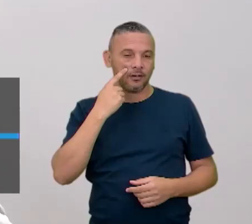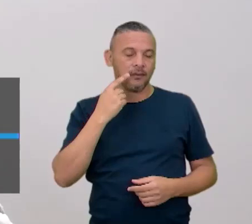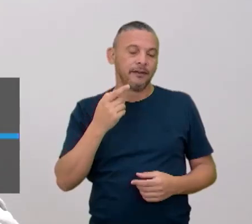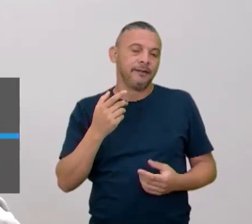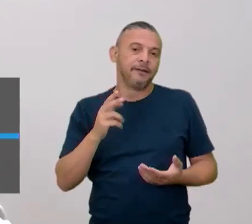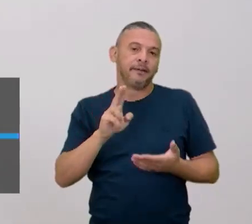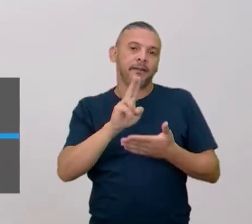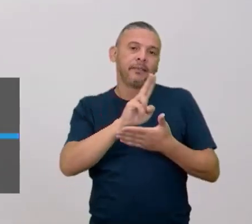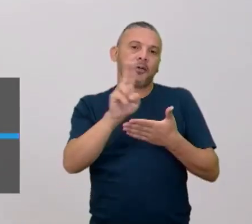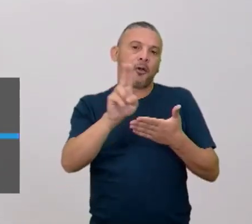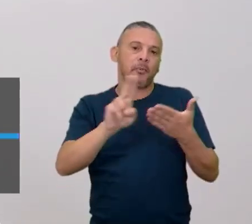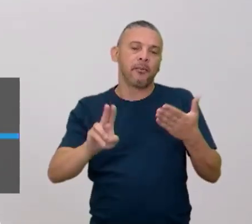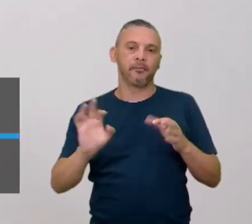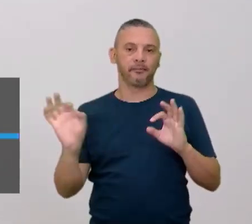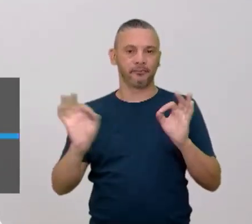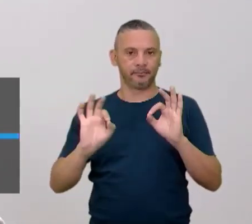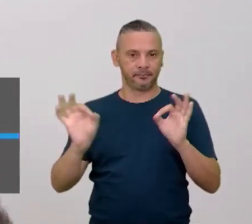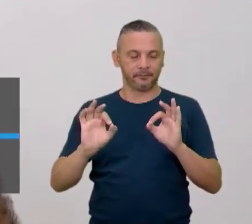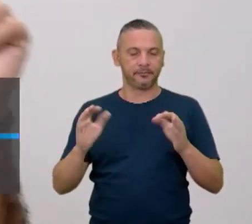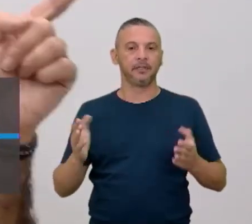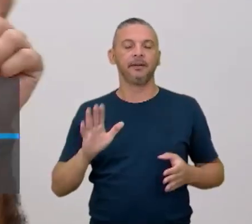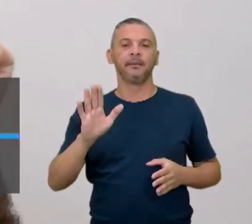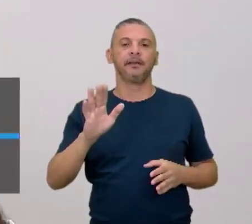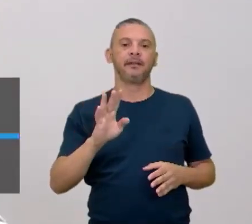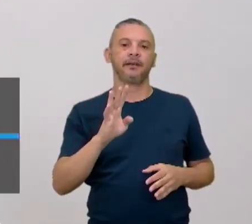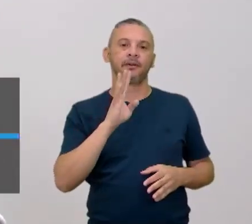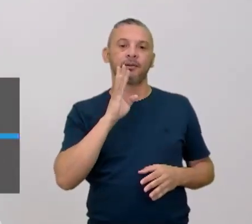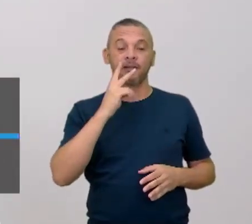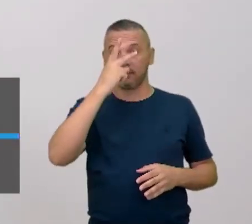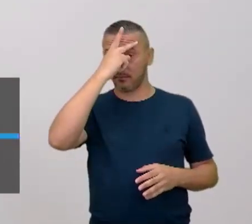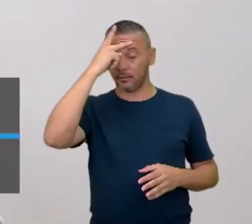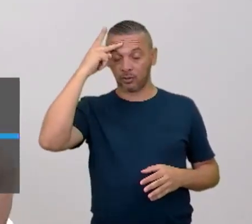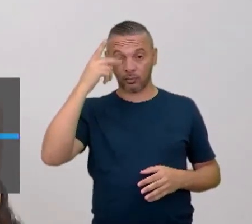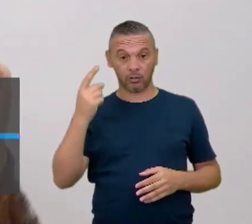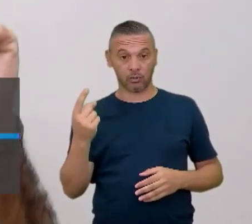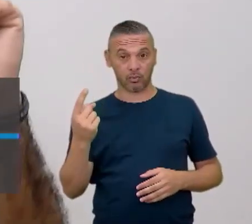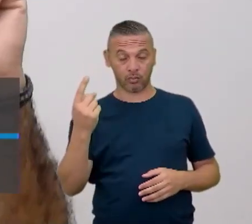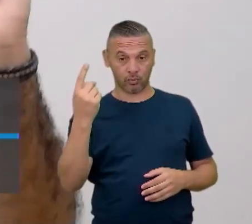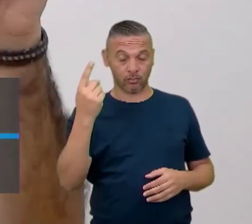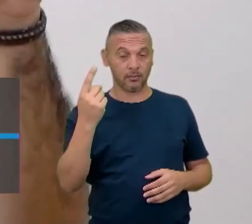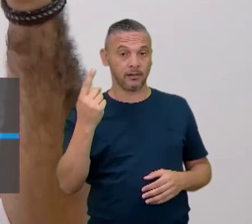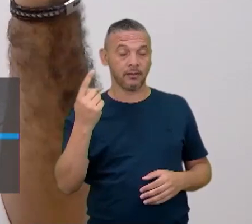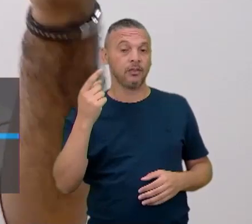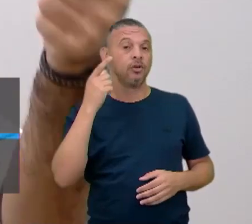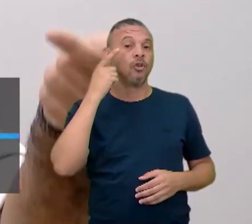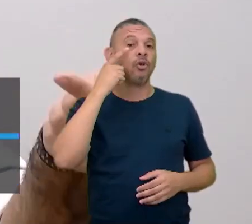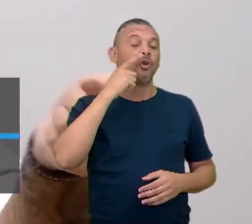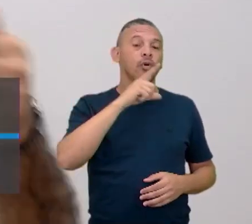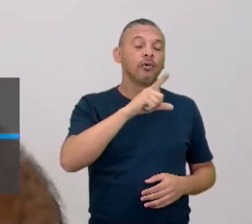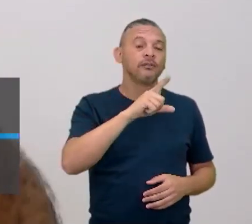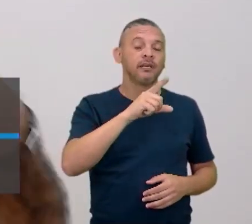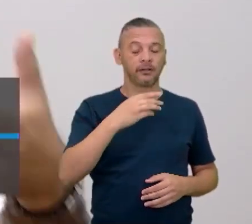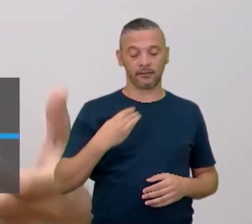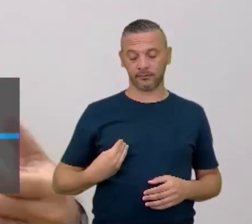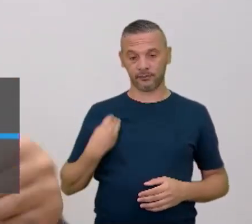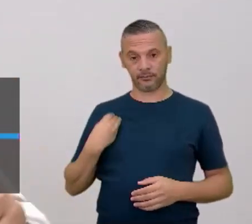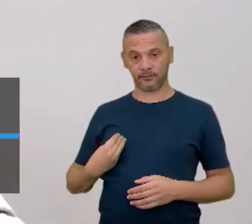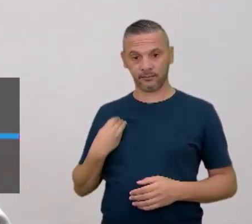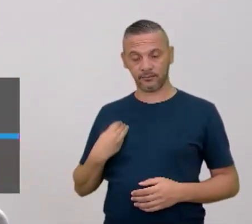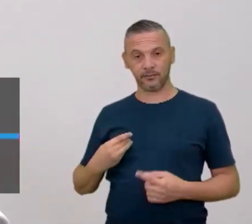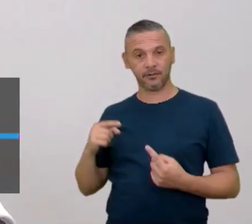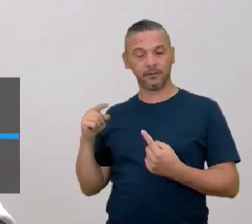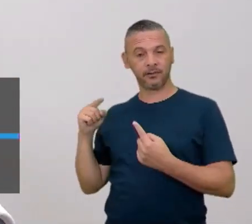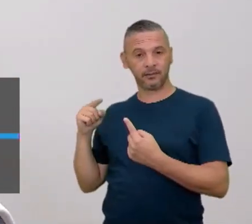aos bois por resguardo ético, mas eu conheço uma pessoa que conseguiu dar um significado para a vida numa época em que ela estava